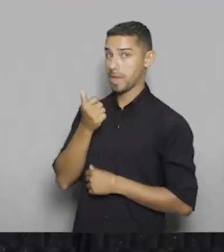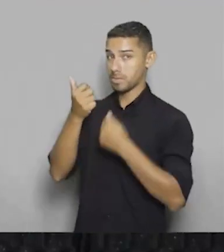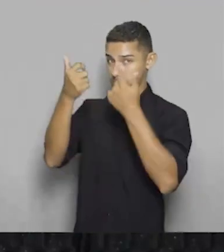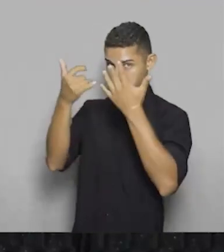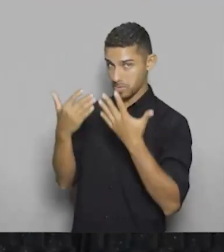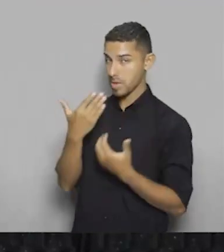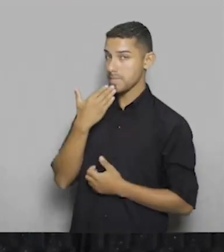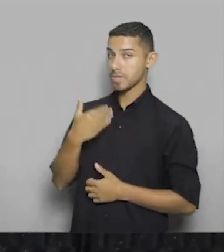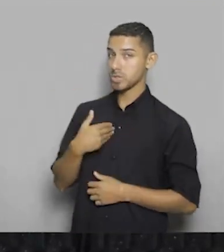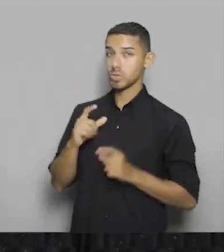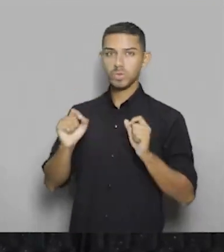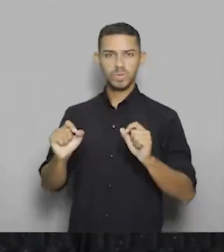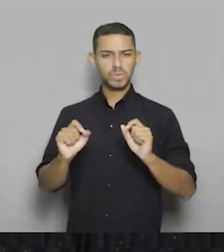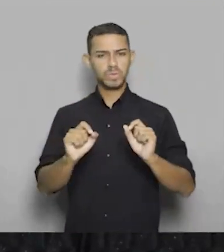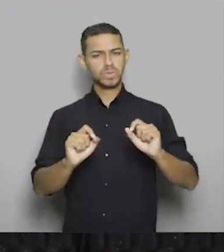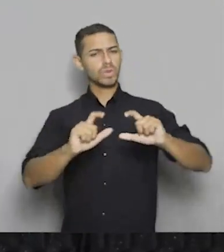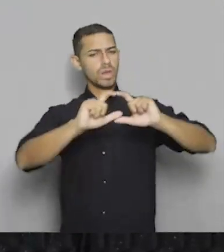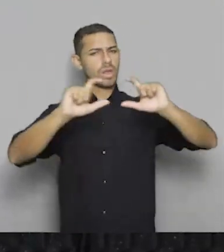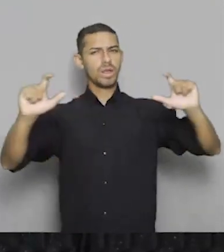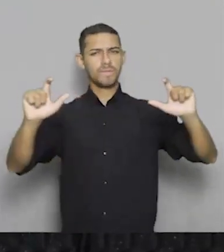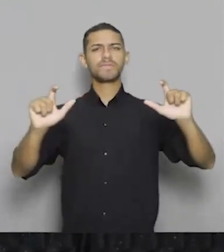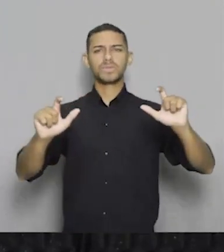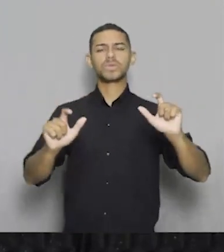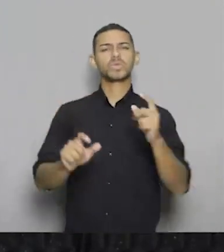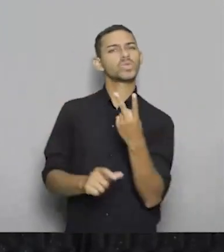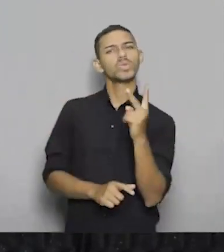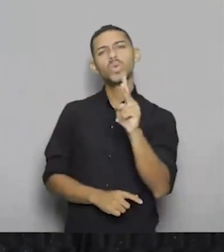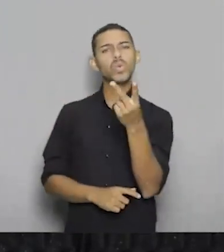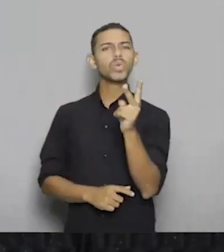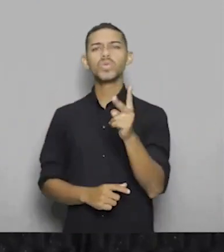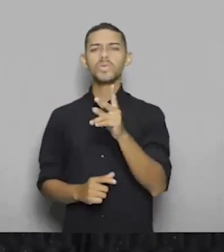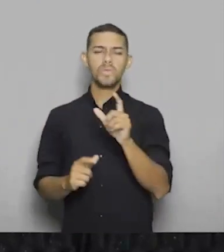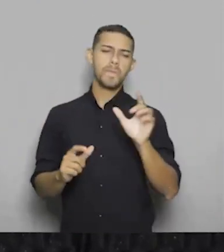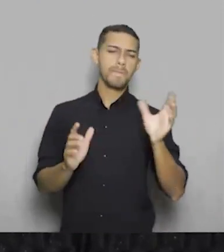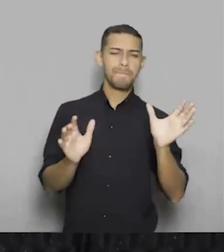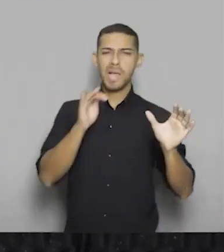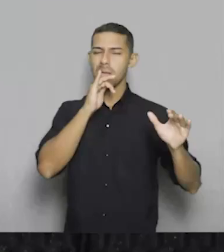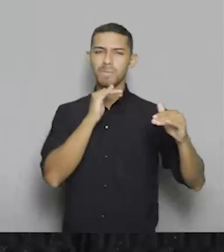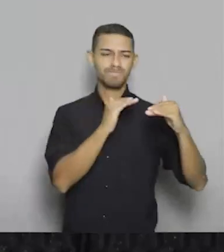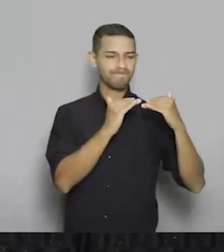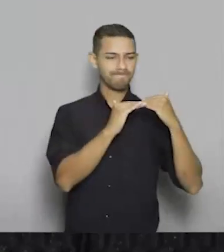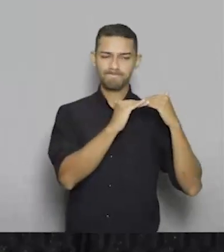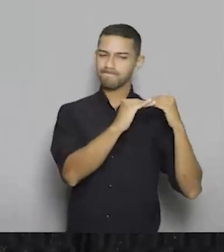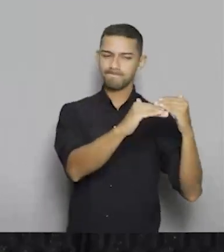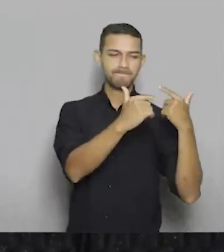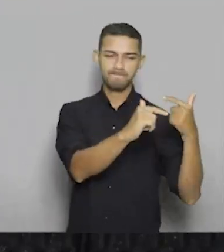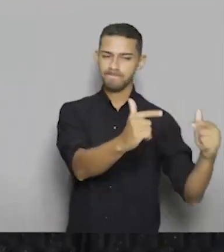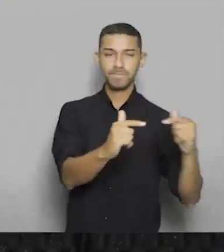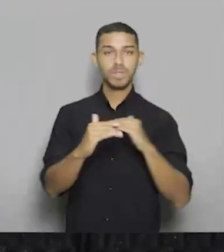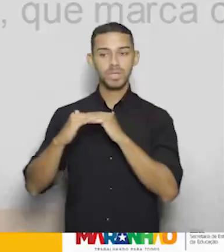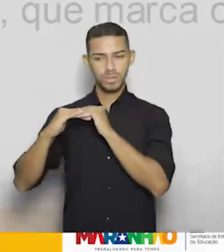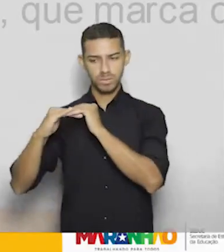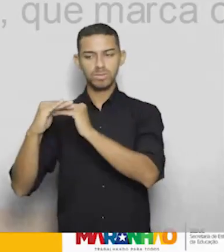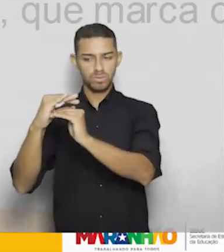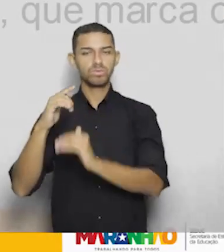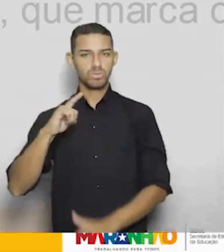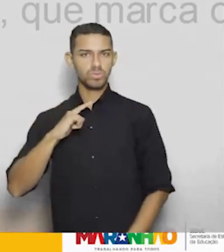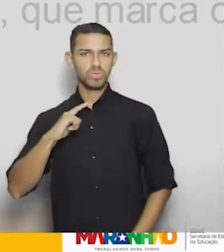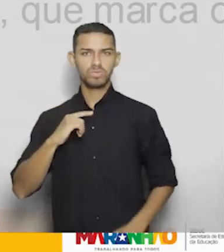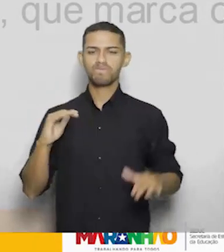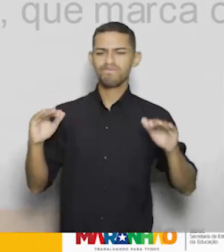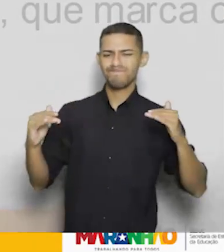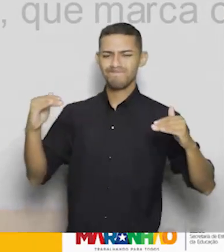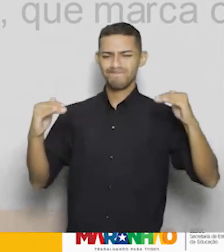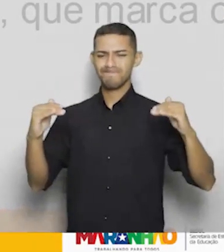texto antecipa a opinião do autor pelo uso de dois termos contraditórios, que é instabilidade e estabilidade, que expressam